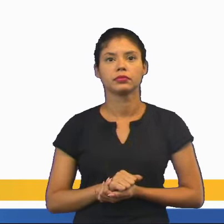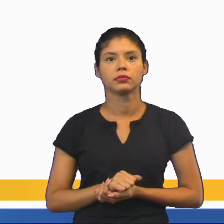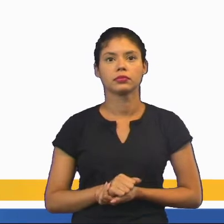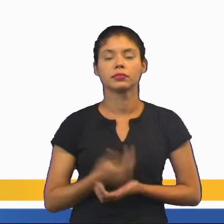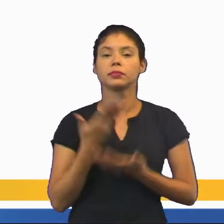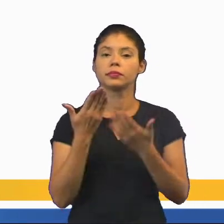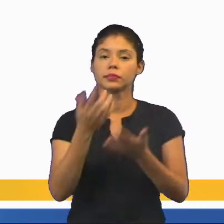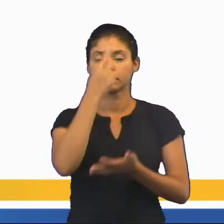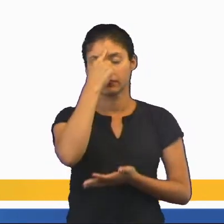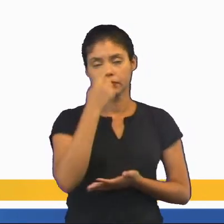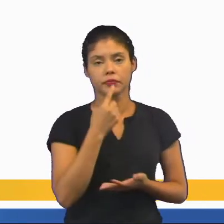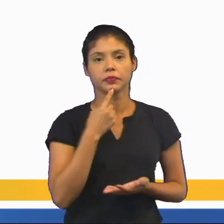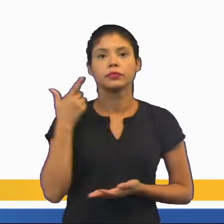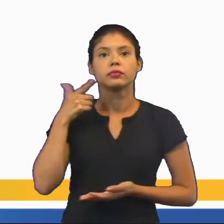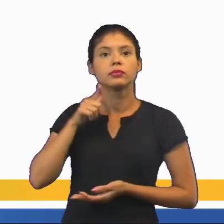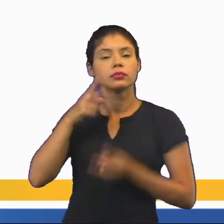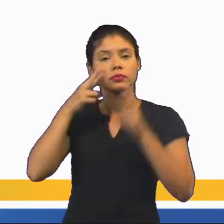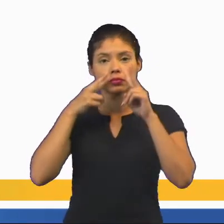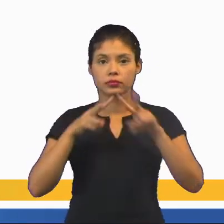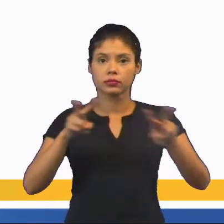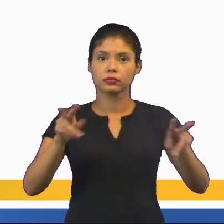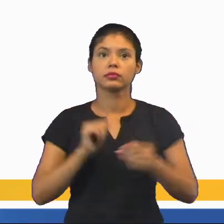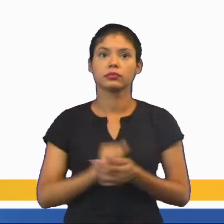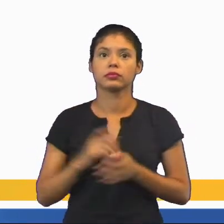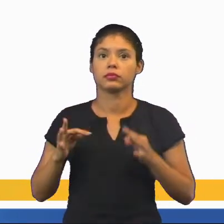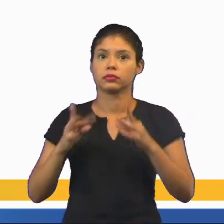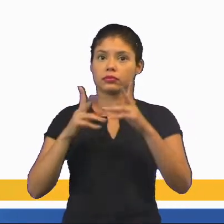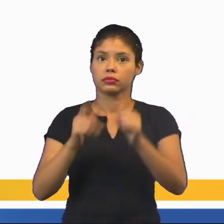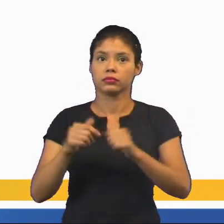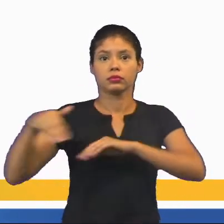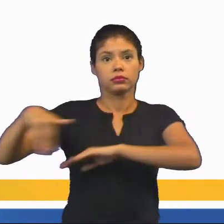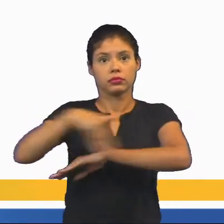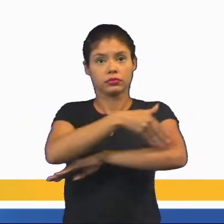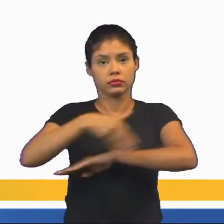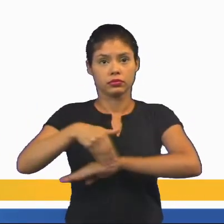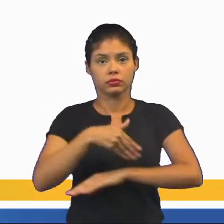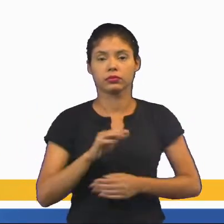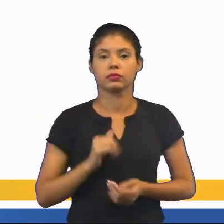nessa imagem, nós conseguimos visualizar que todas as ruas